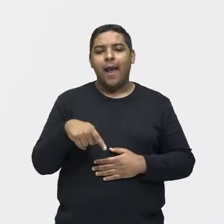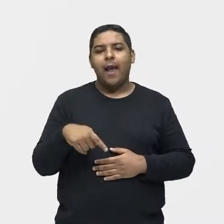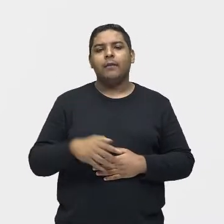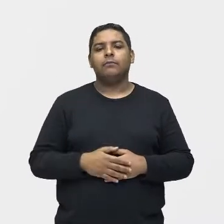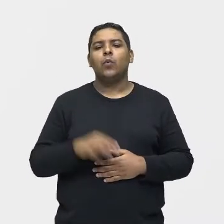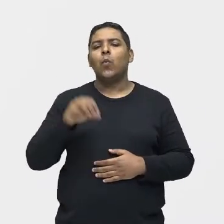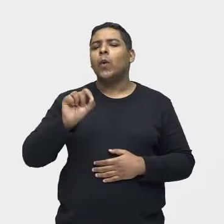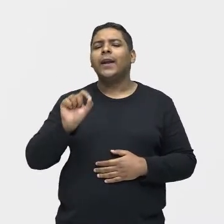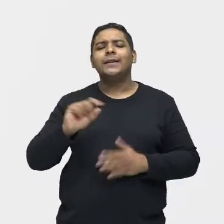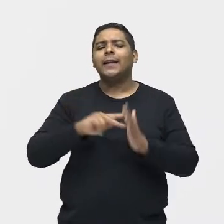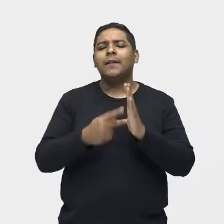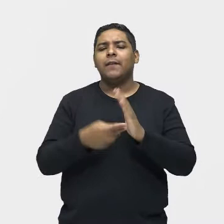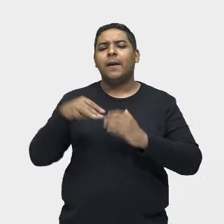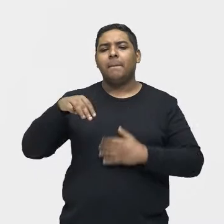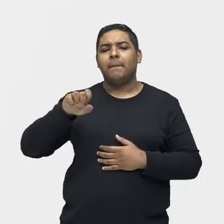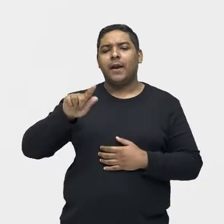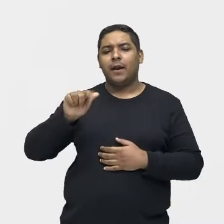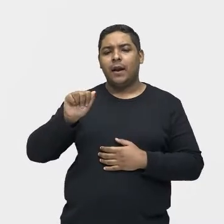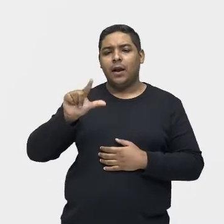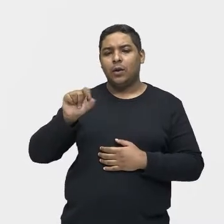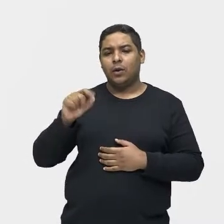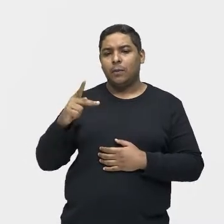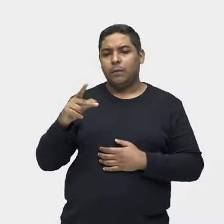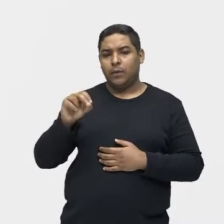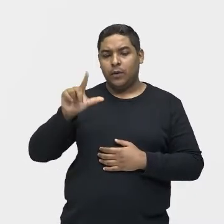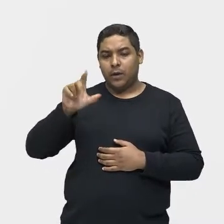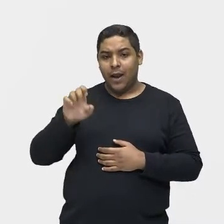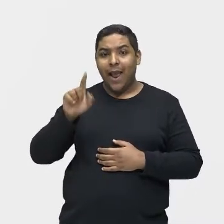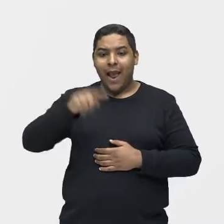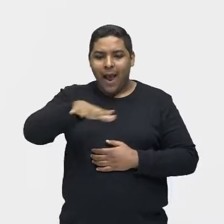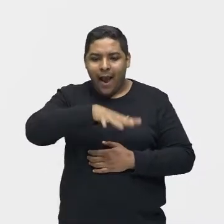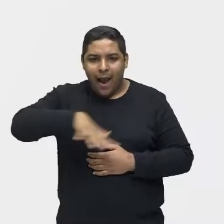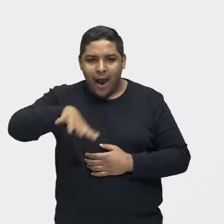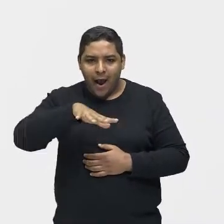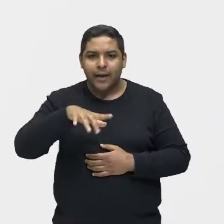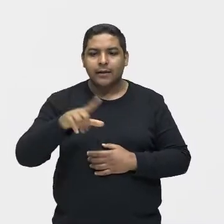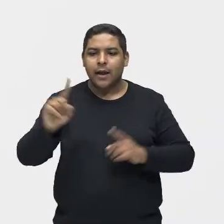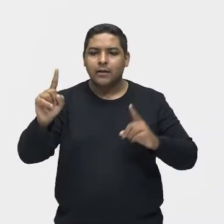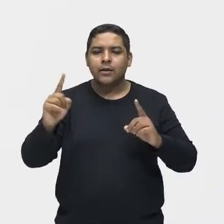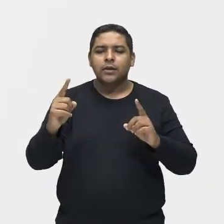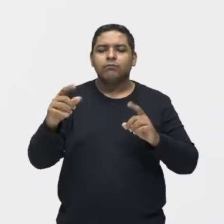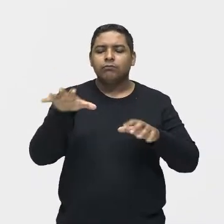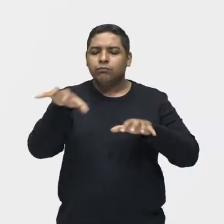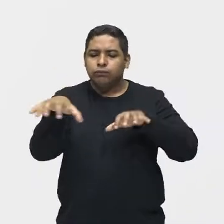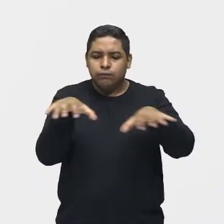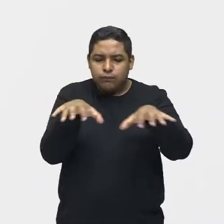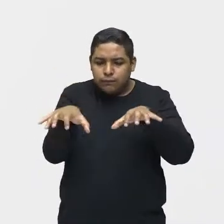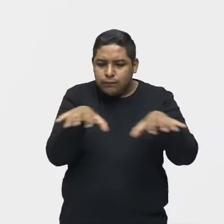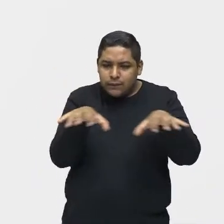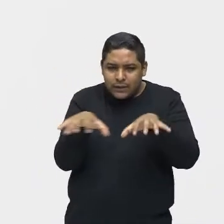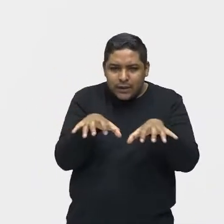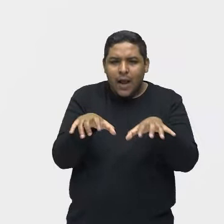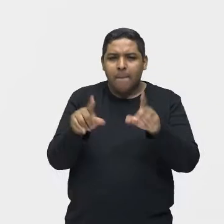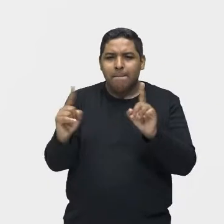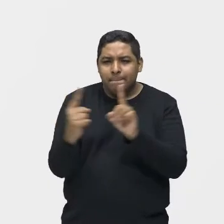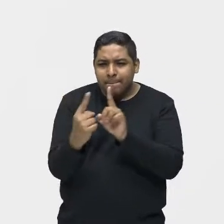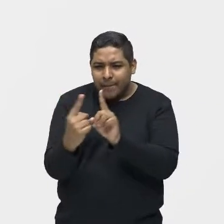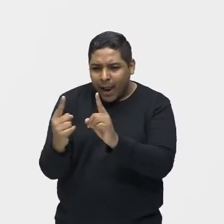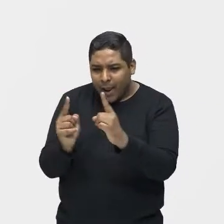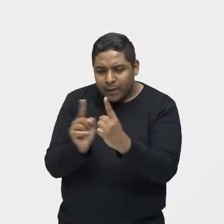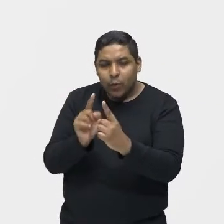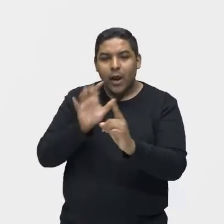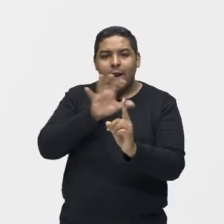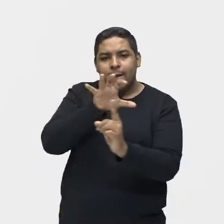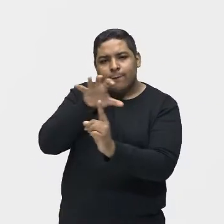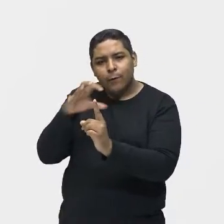é uma megalópole, professora? É uma área em que se concentra várias cidades, uma ao redor da outra, que acaba influenciando uma com a outra,